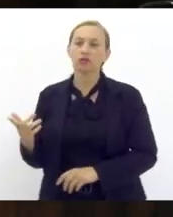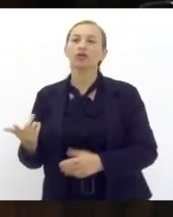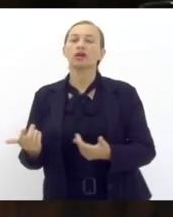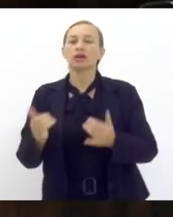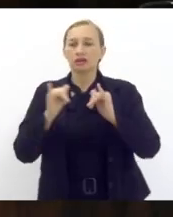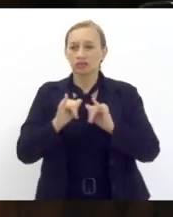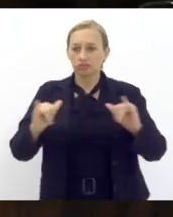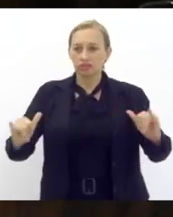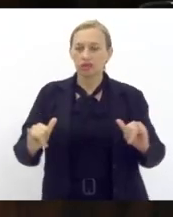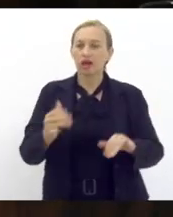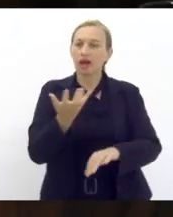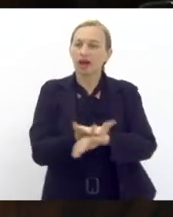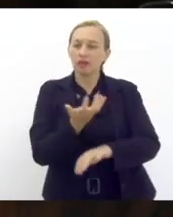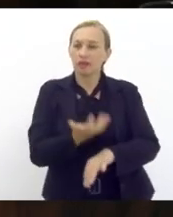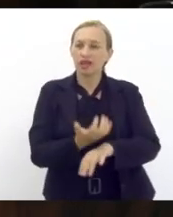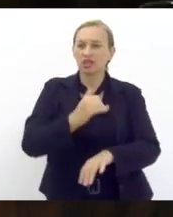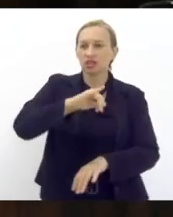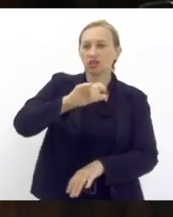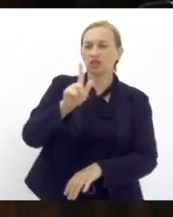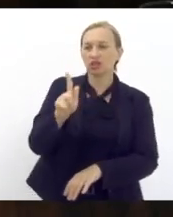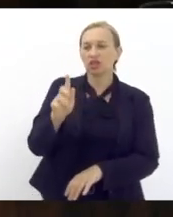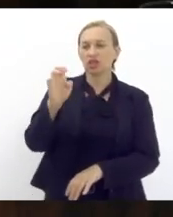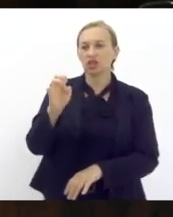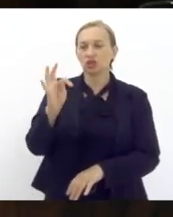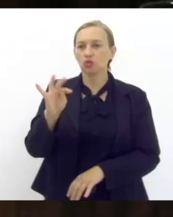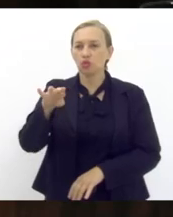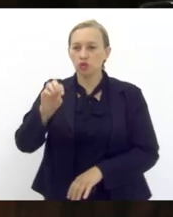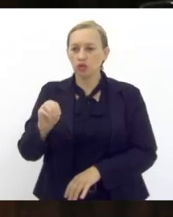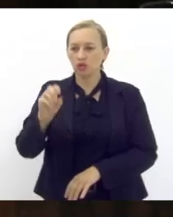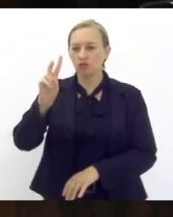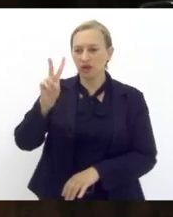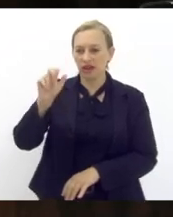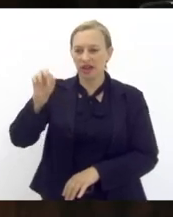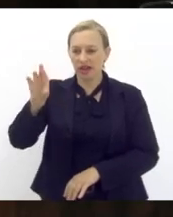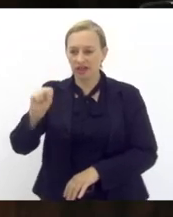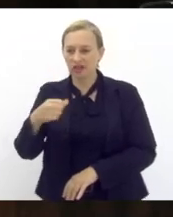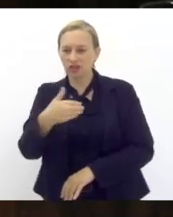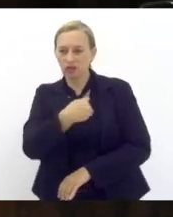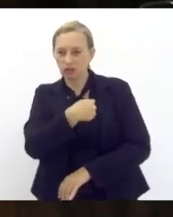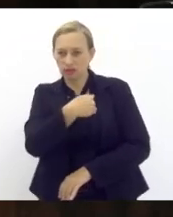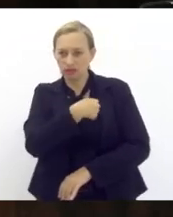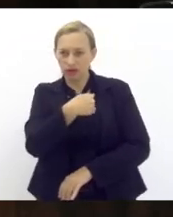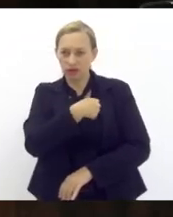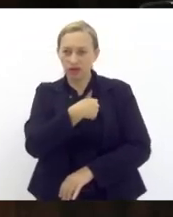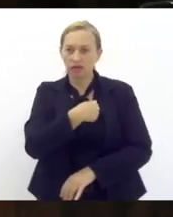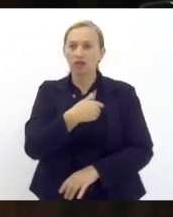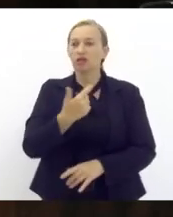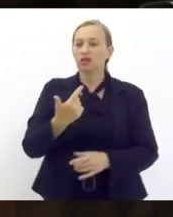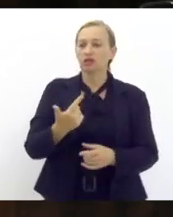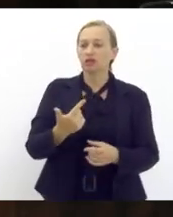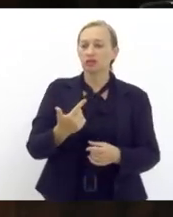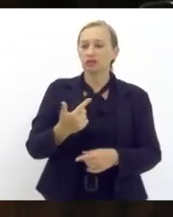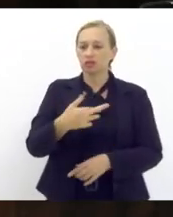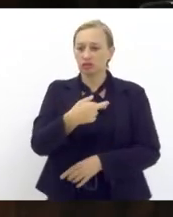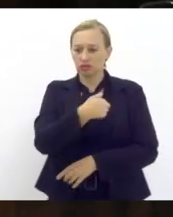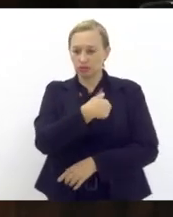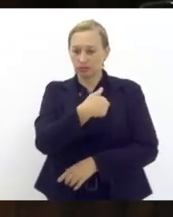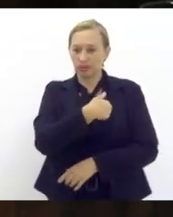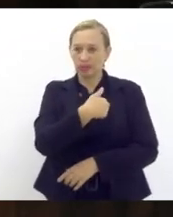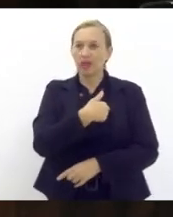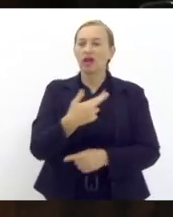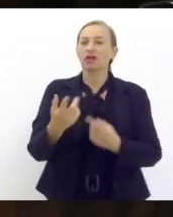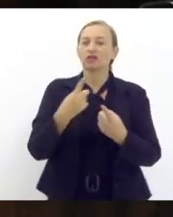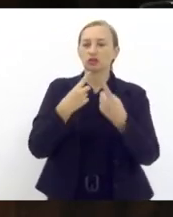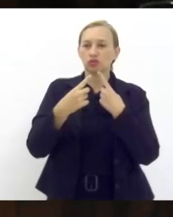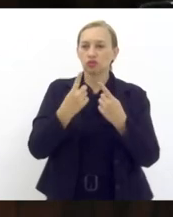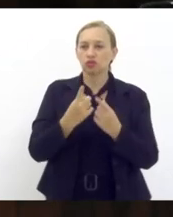Friburgo como patrimônio cultural do Estado do Rio de Janeiro. Em discussão. Não havendo quem queira discutir,